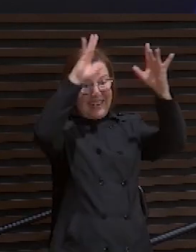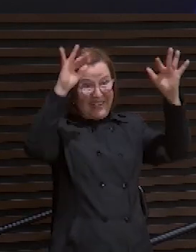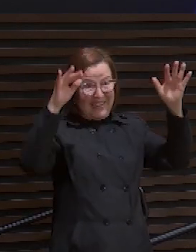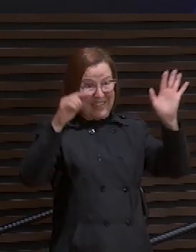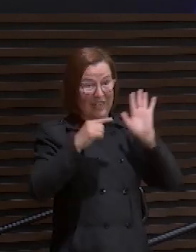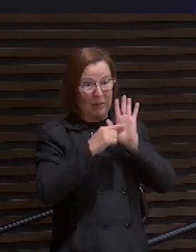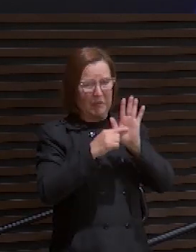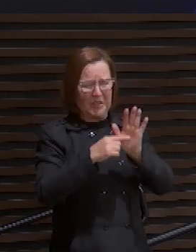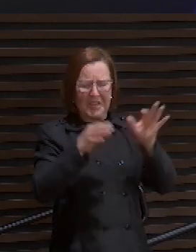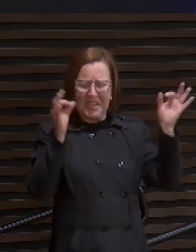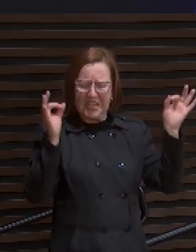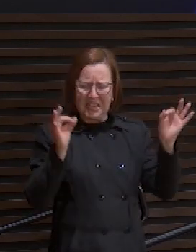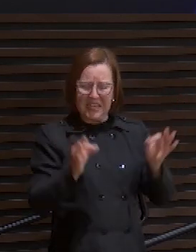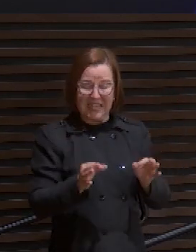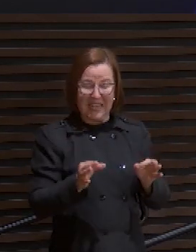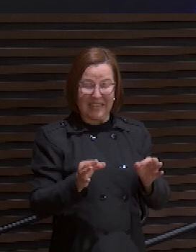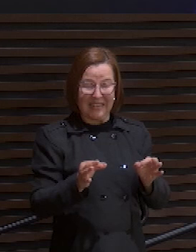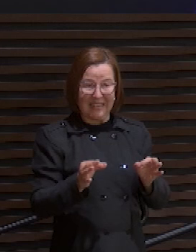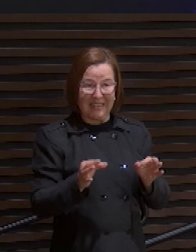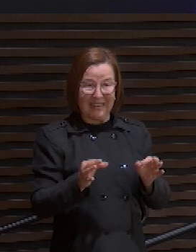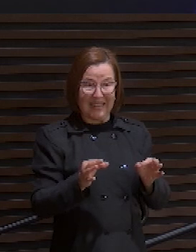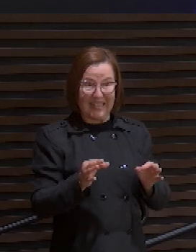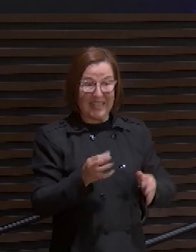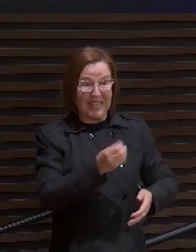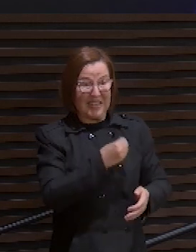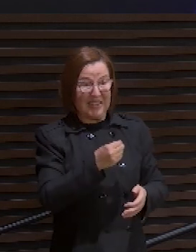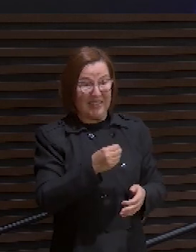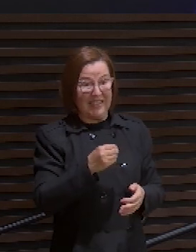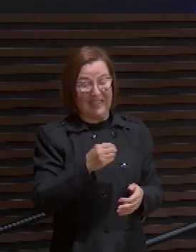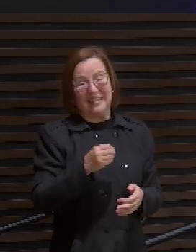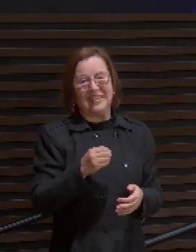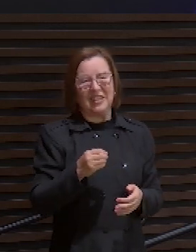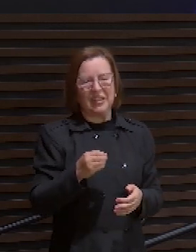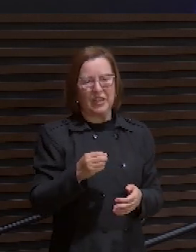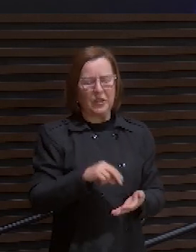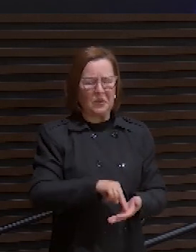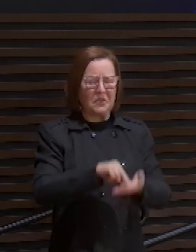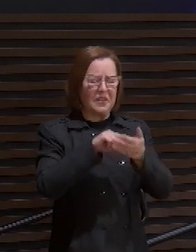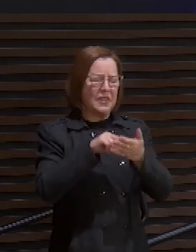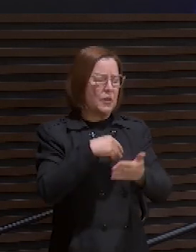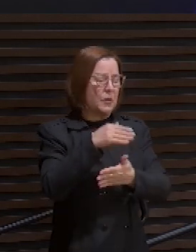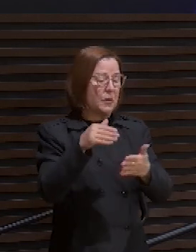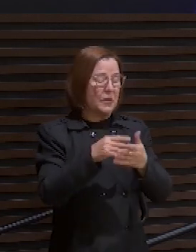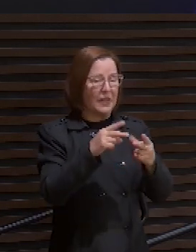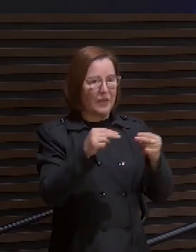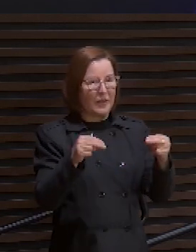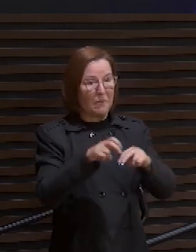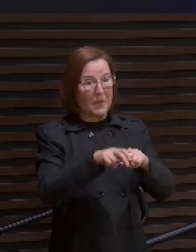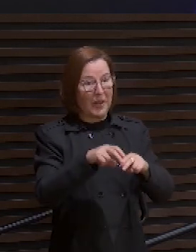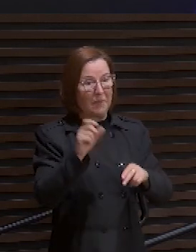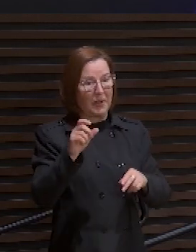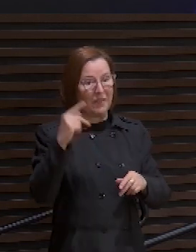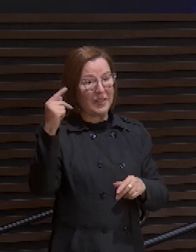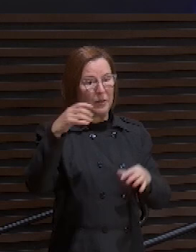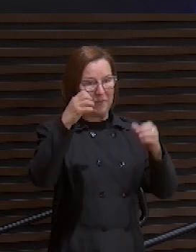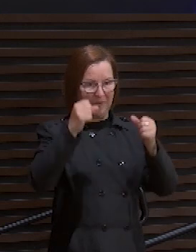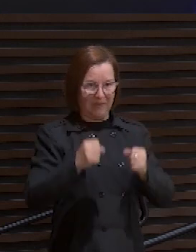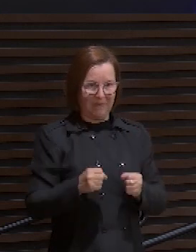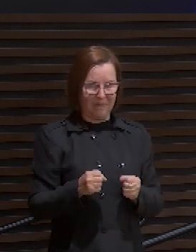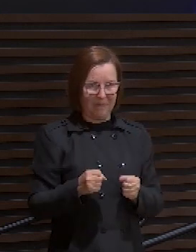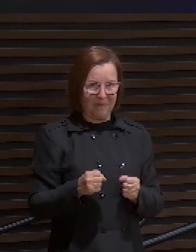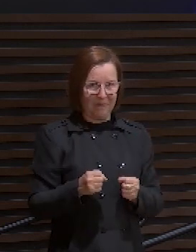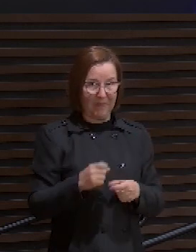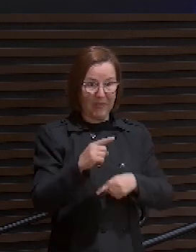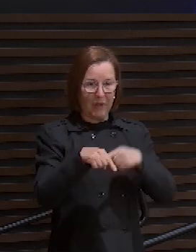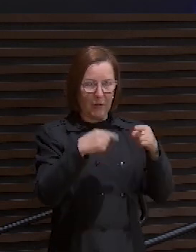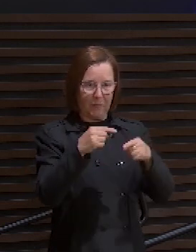ser divino, sustentando todas as coisas pela palavra do seu poder,